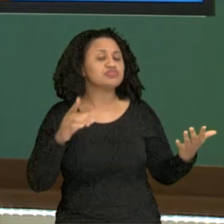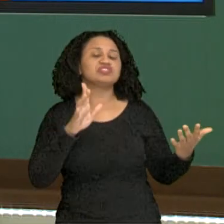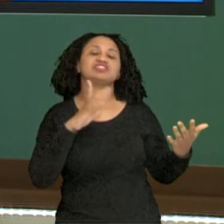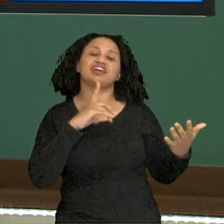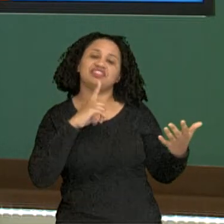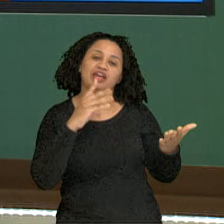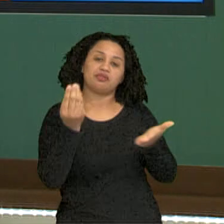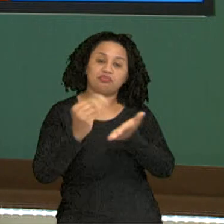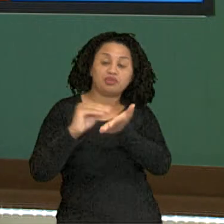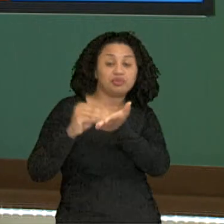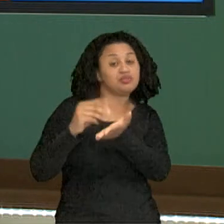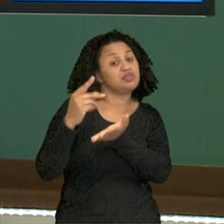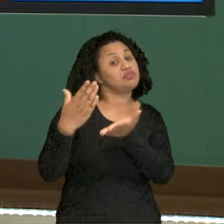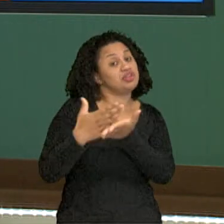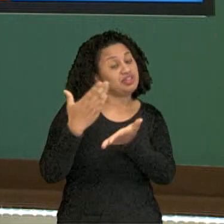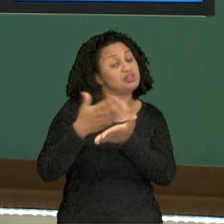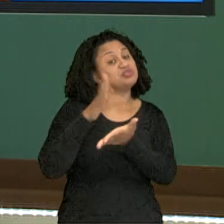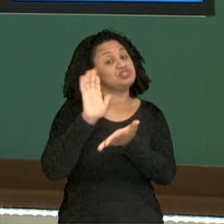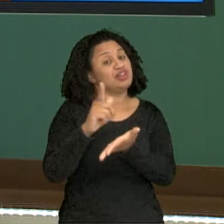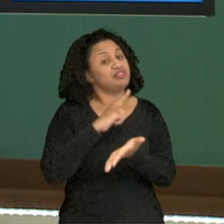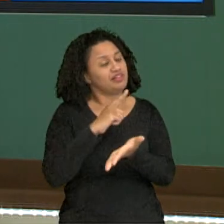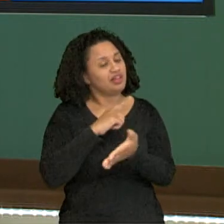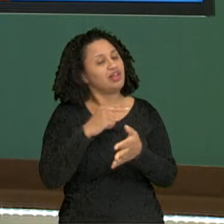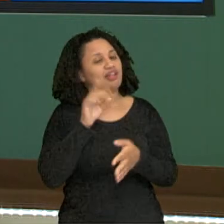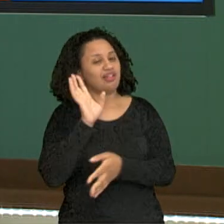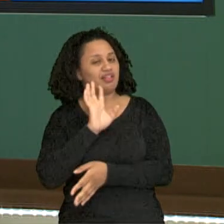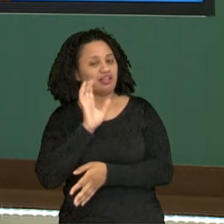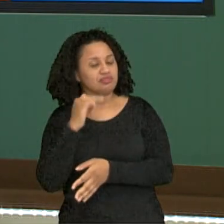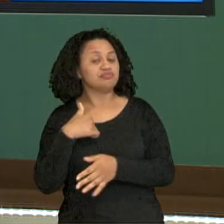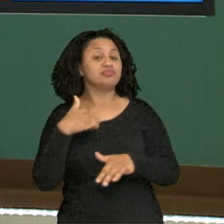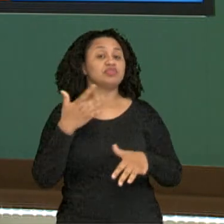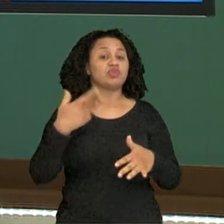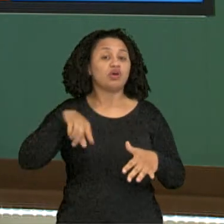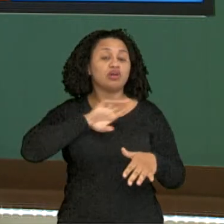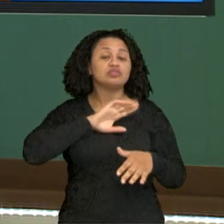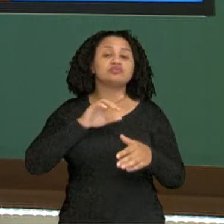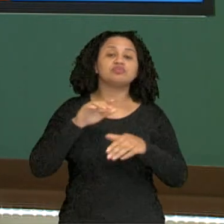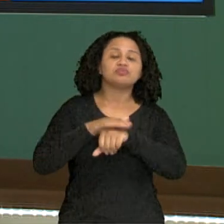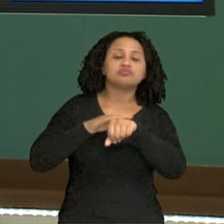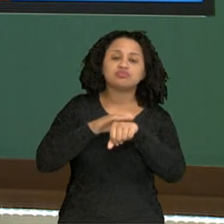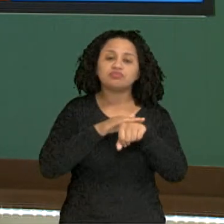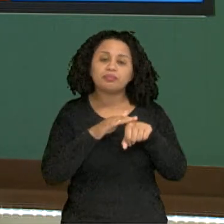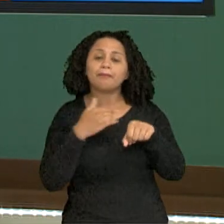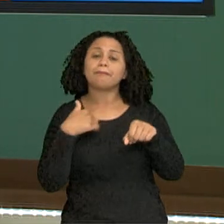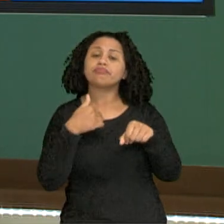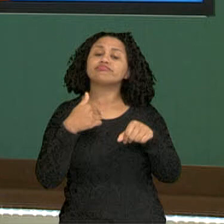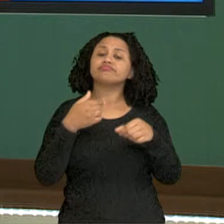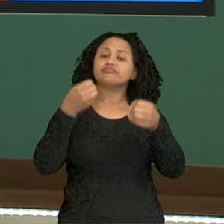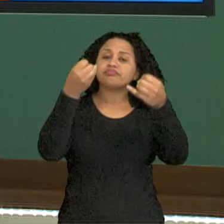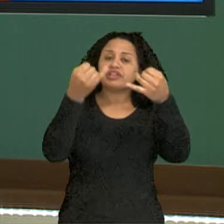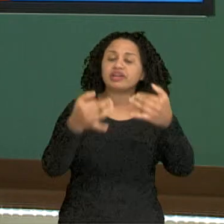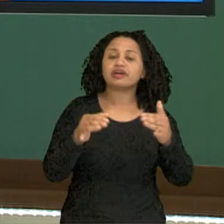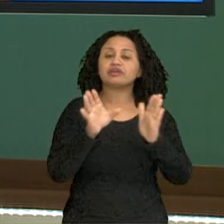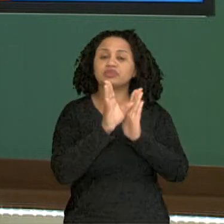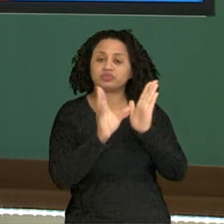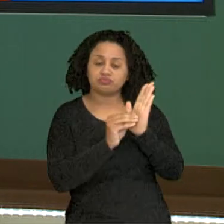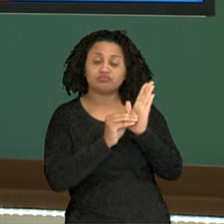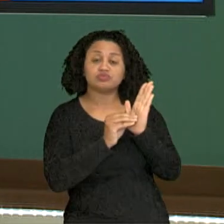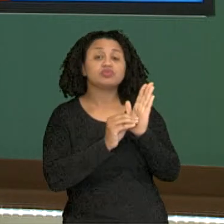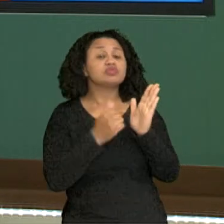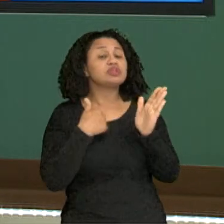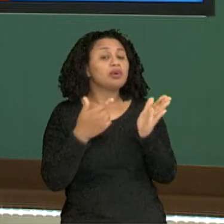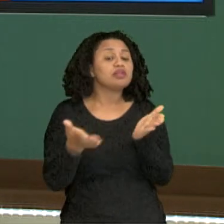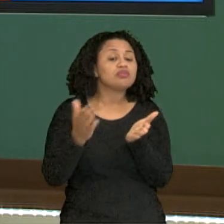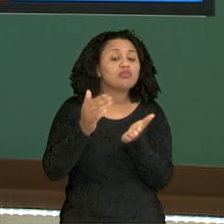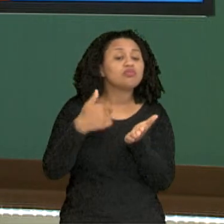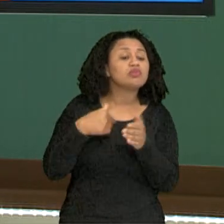as anotações no seu caderno. E isso que é legal. Conforme nós vamos conversando, discutindo sobre esses assuntos,